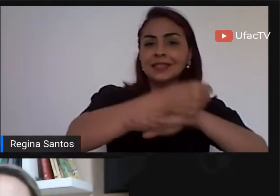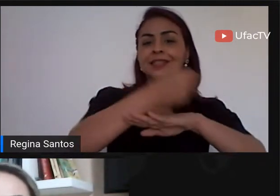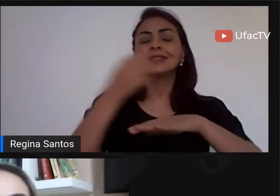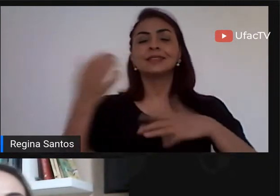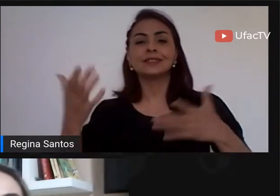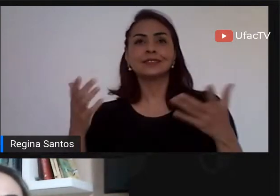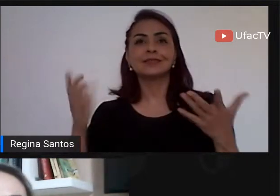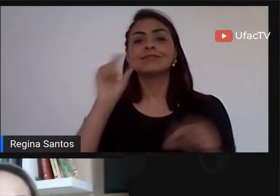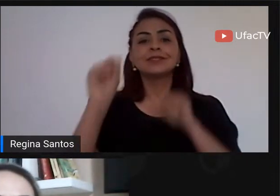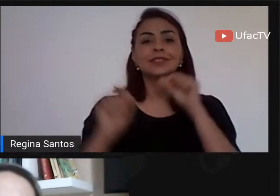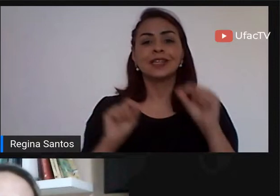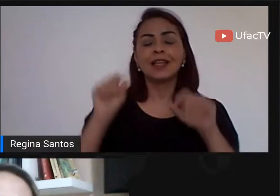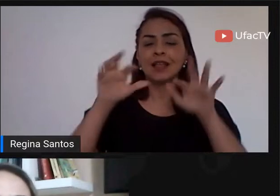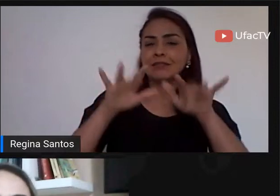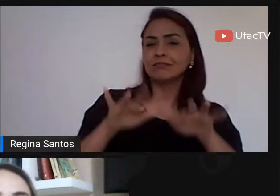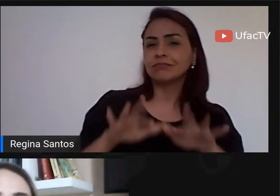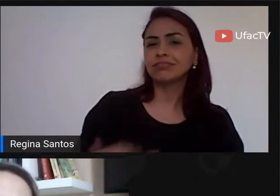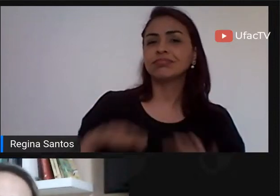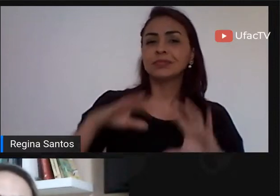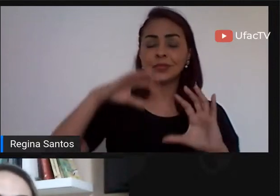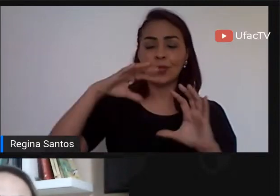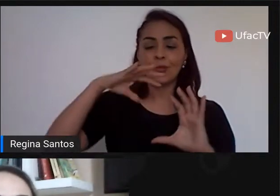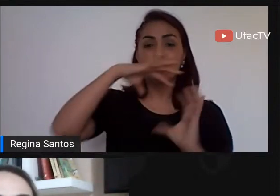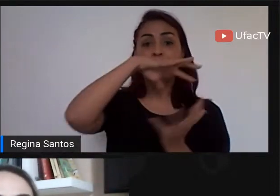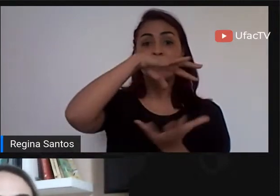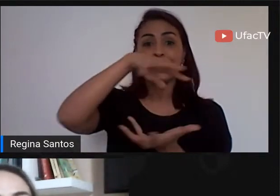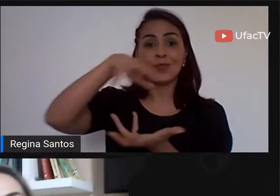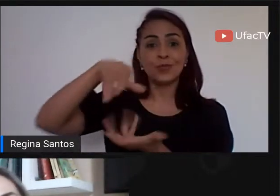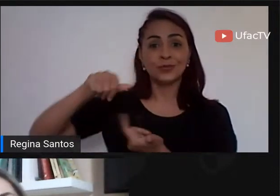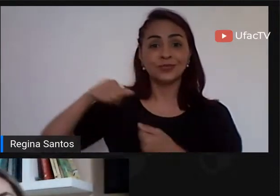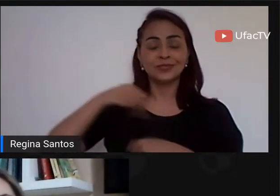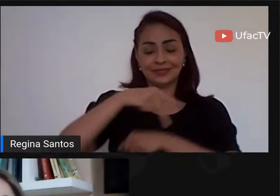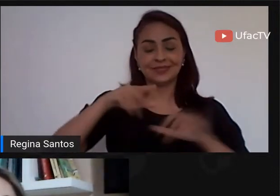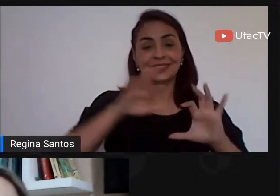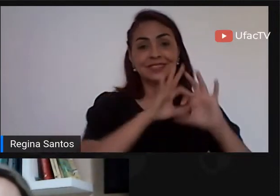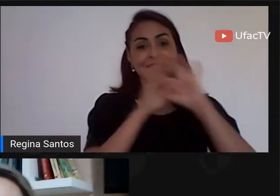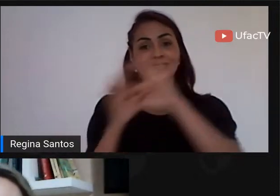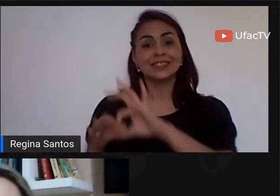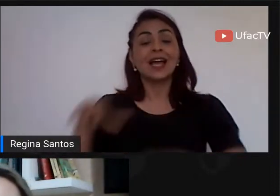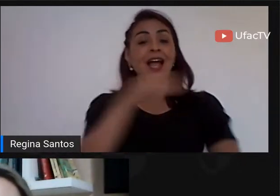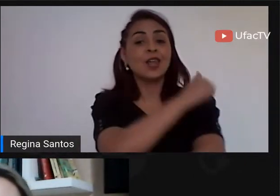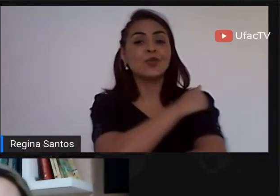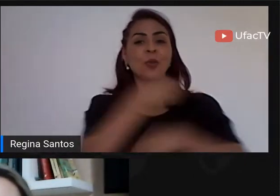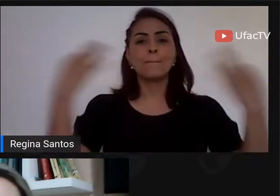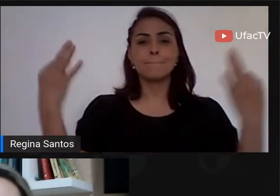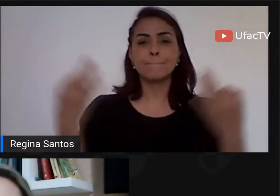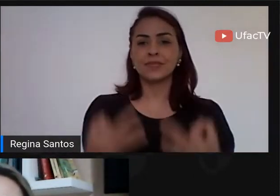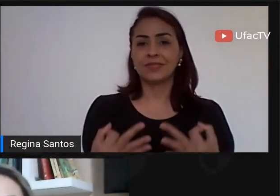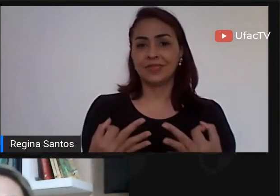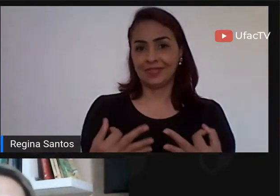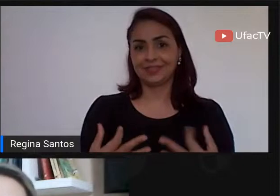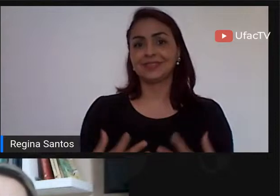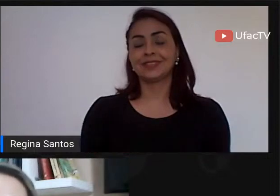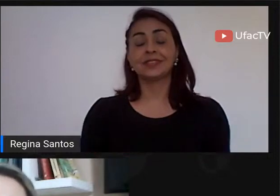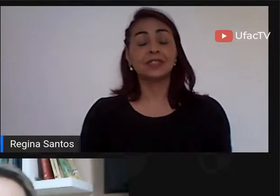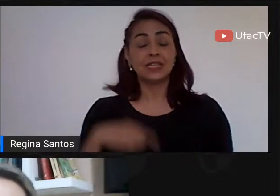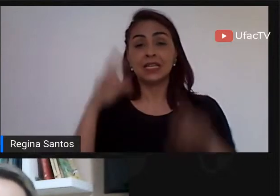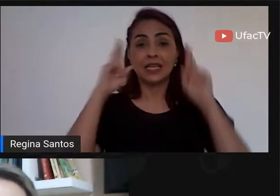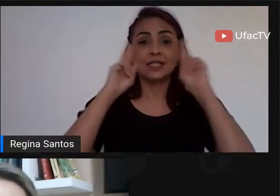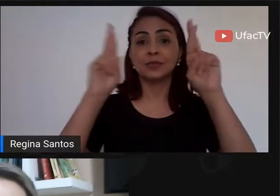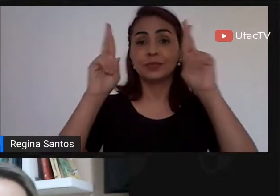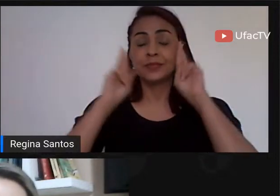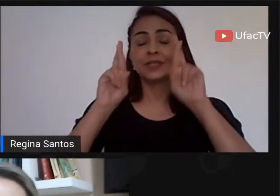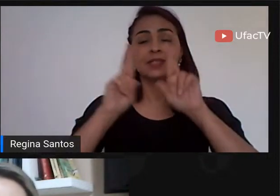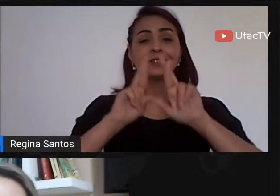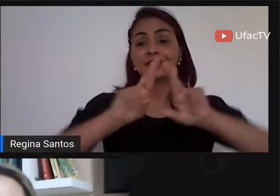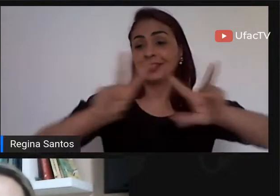digital, no mundo globalizado, alunos ideais e desconsiderando toda a diversidade e as desigualdades